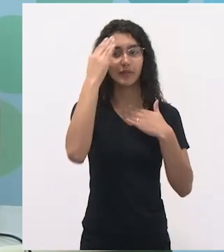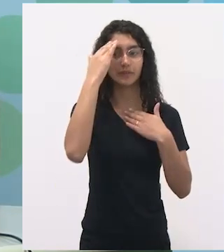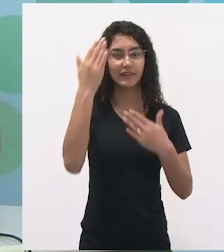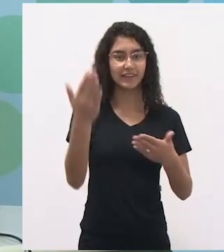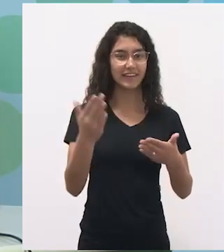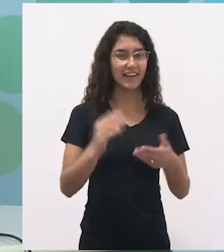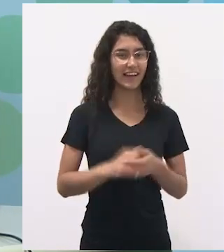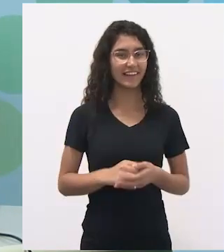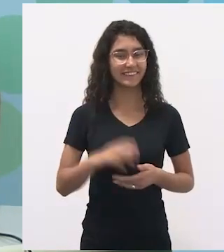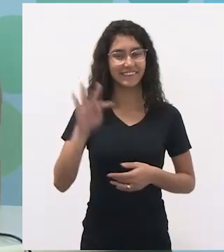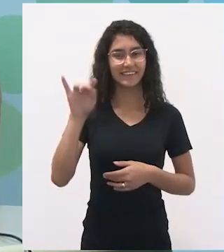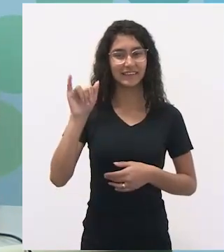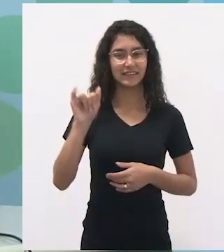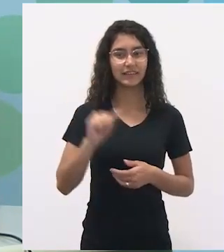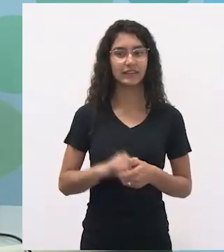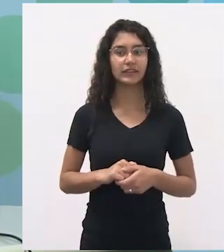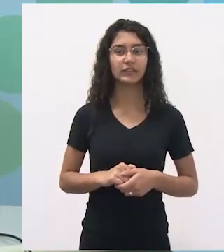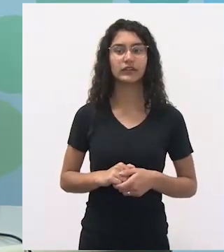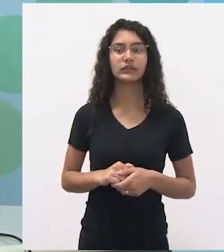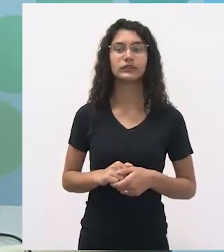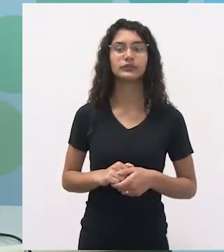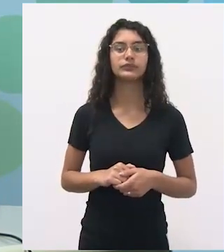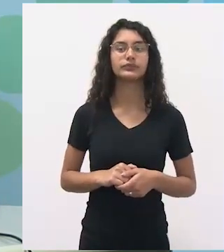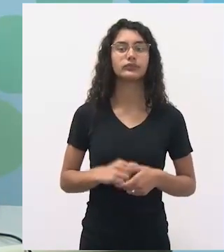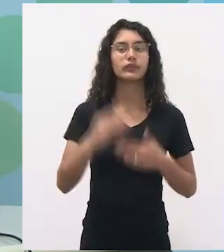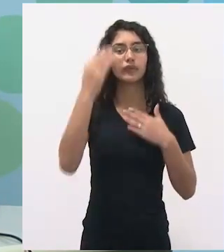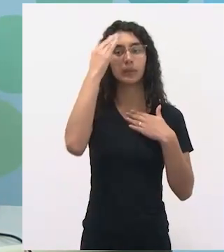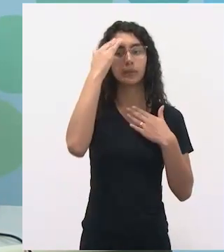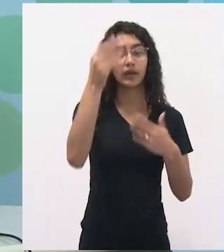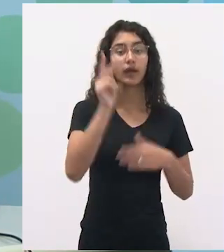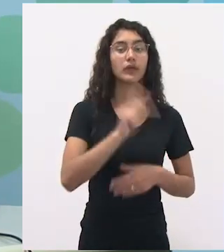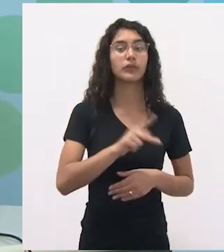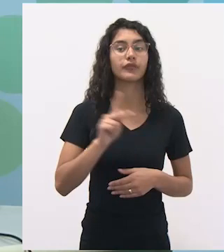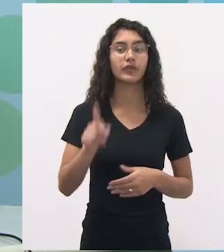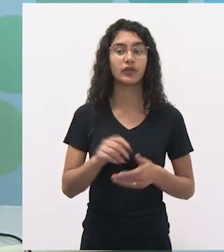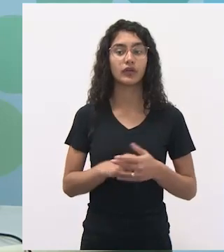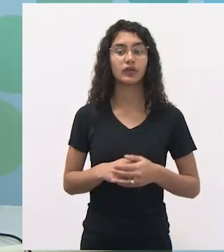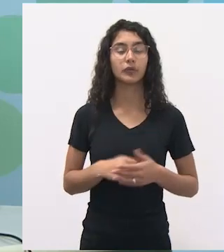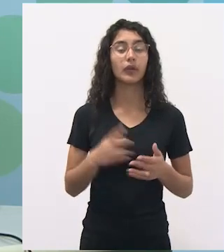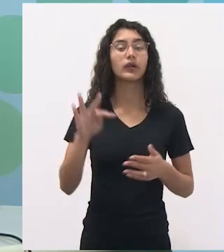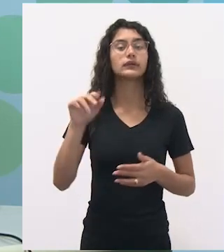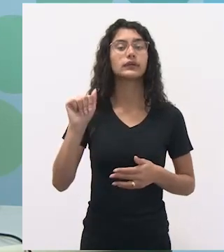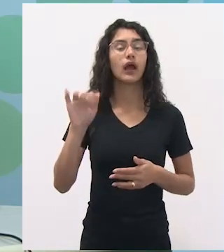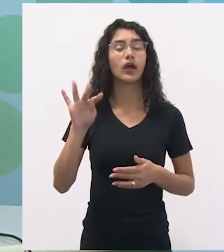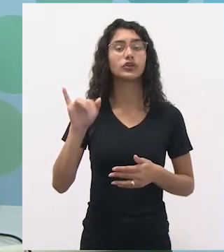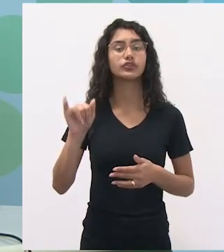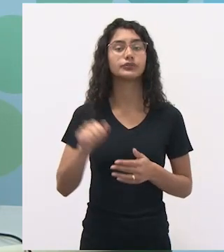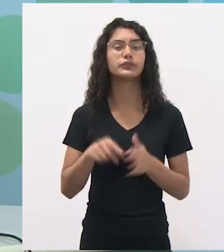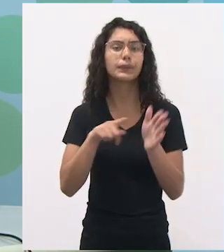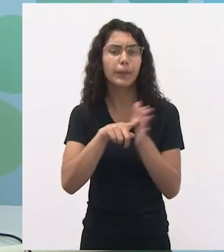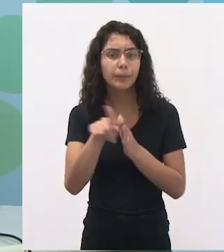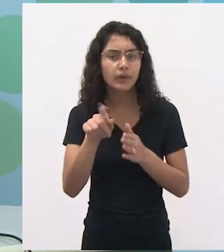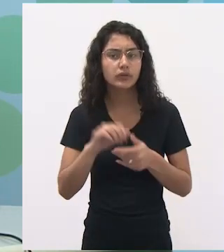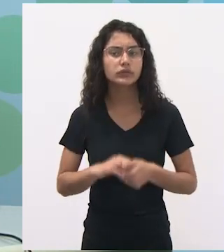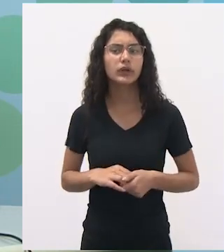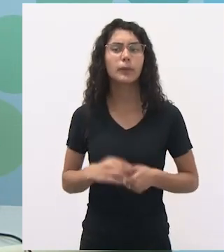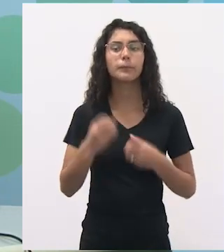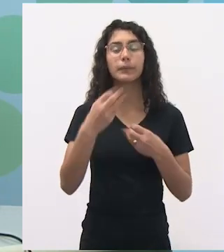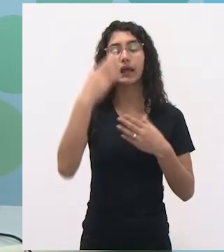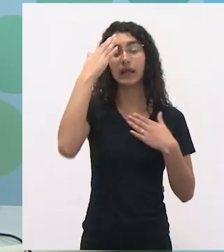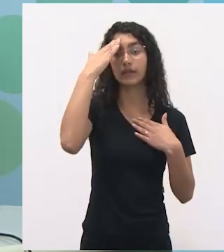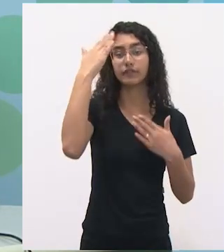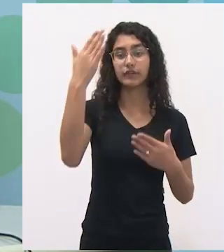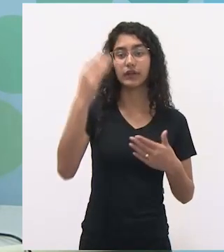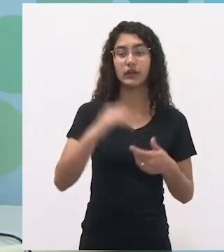Obrigada, Tati. Obrigada. Vamos lá, obrigada, professora. Então, vamos lá, Tati, o que nós temos aí? Obrigada,